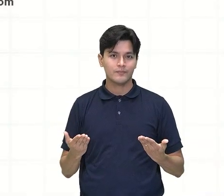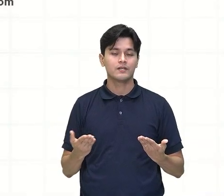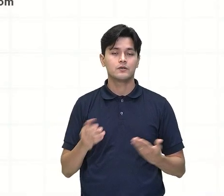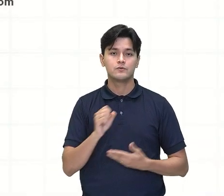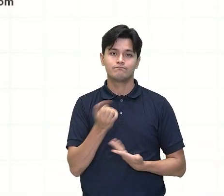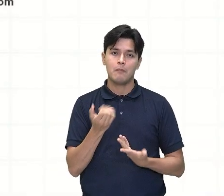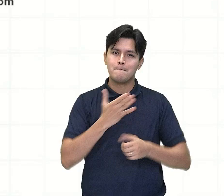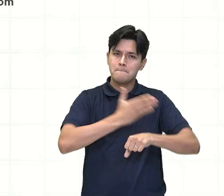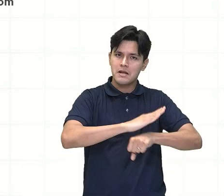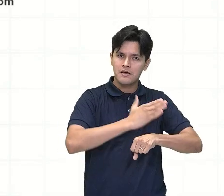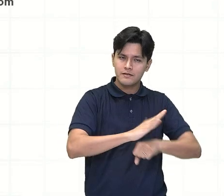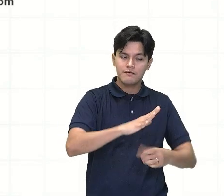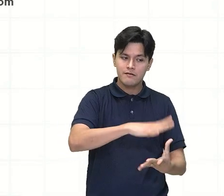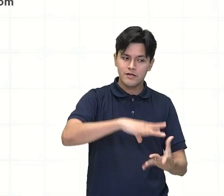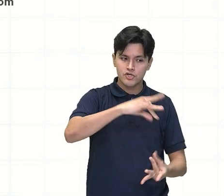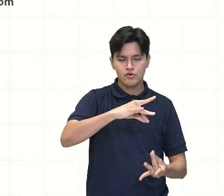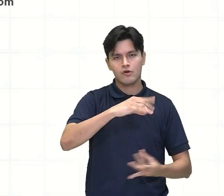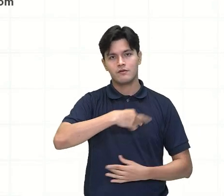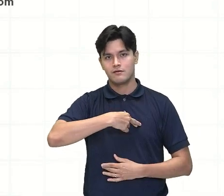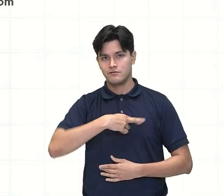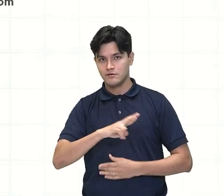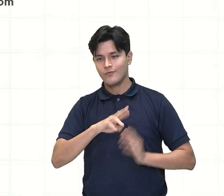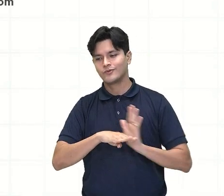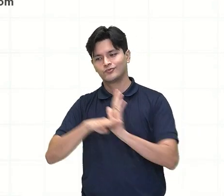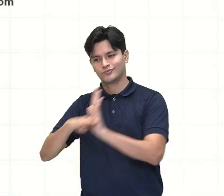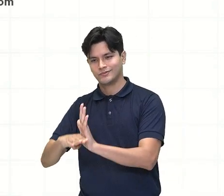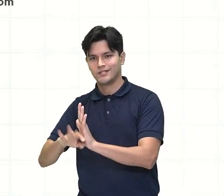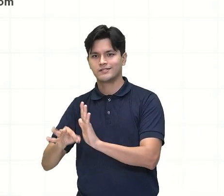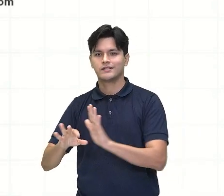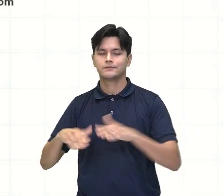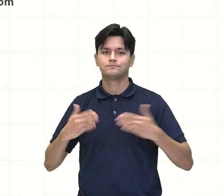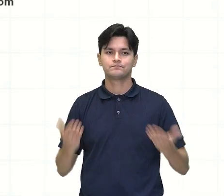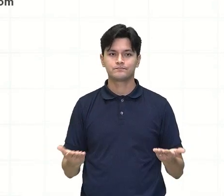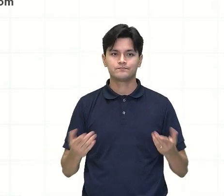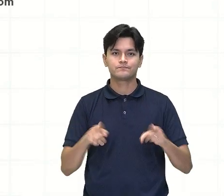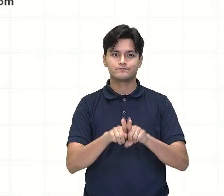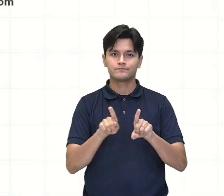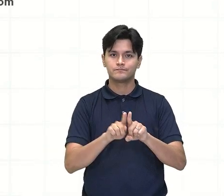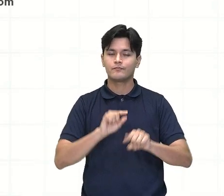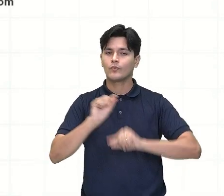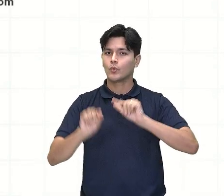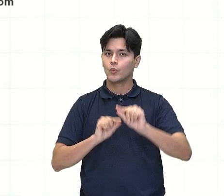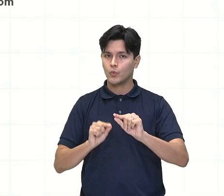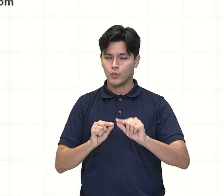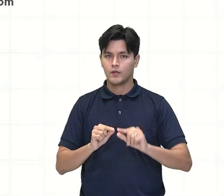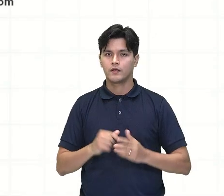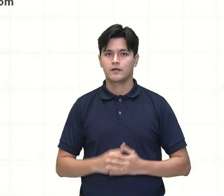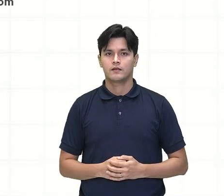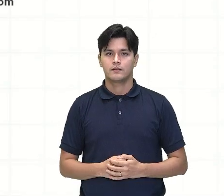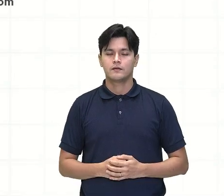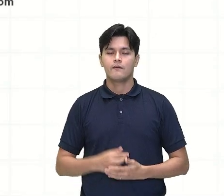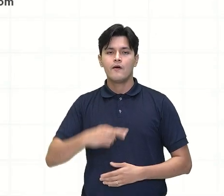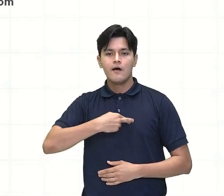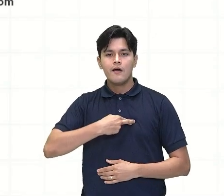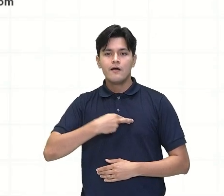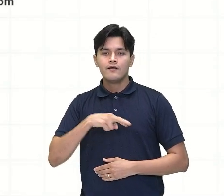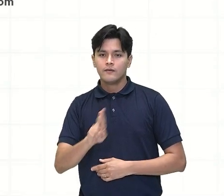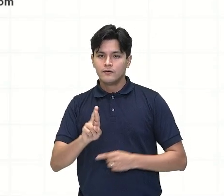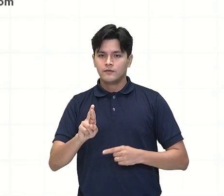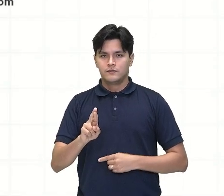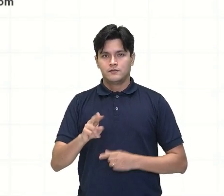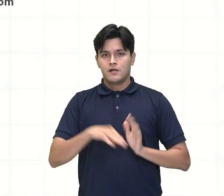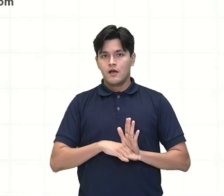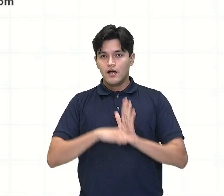questão da aceitação da doença e da cura. A religiosidade, ela auxilia os indivíduos a aceitarem as